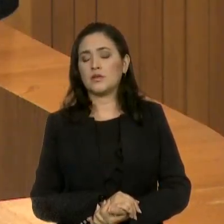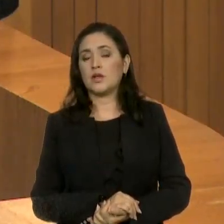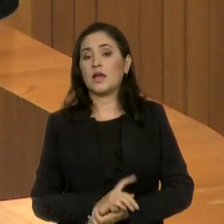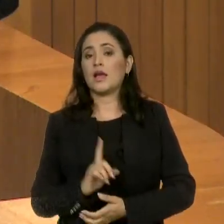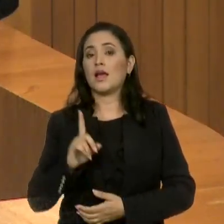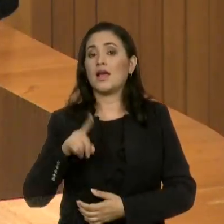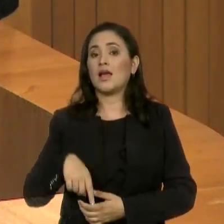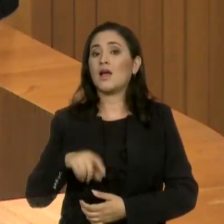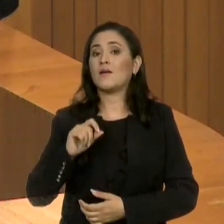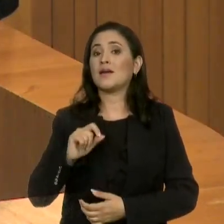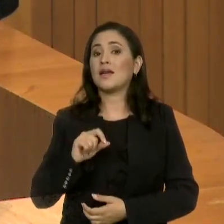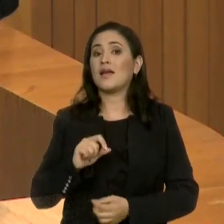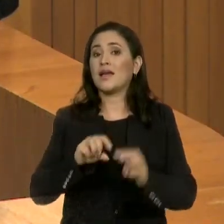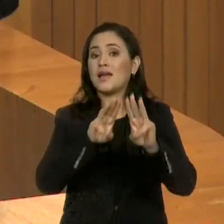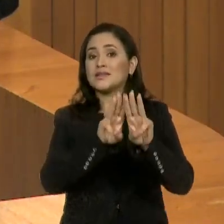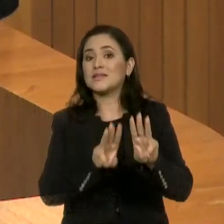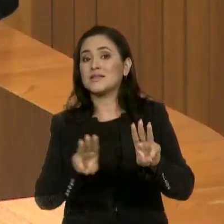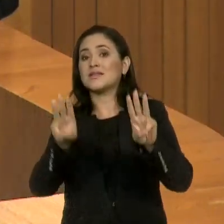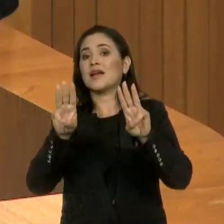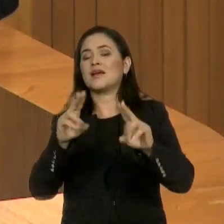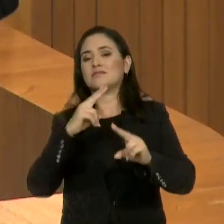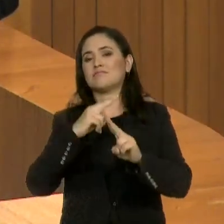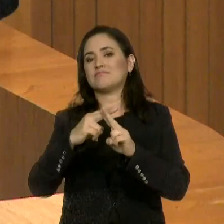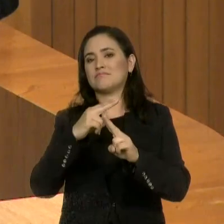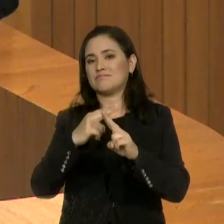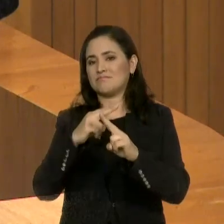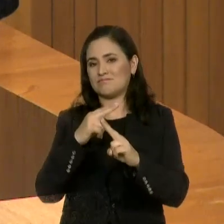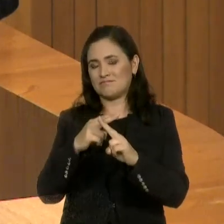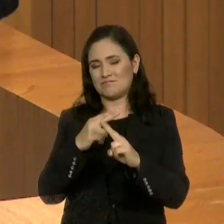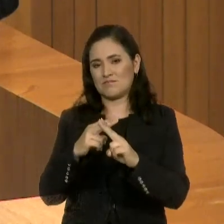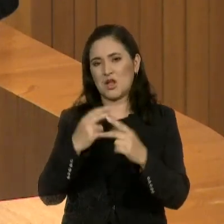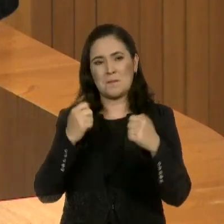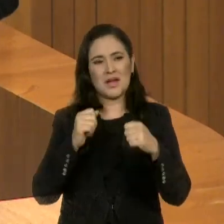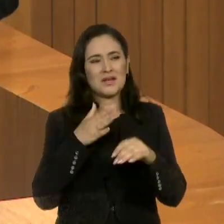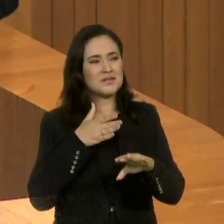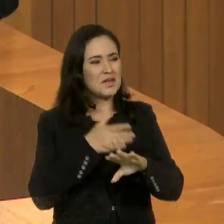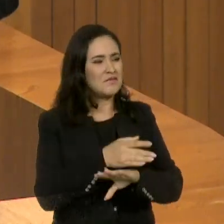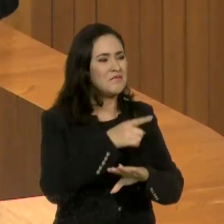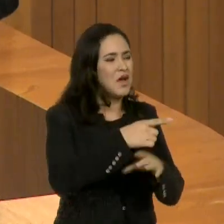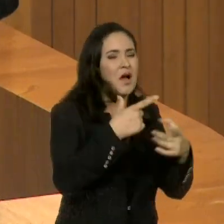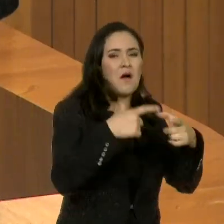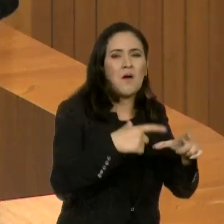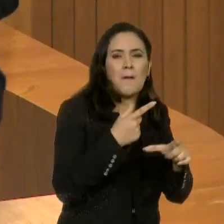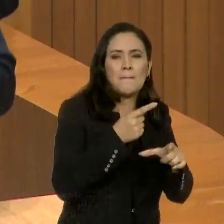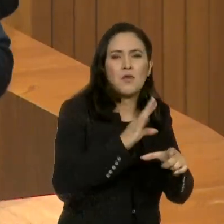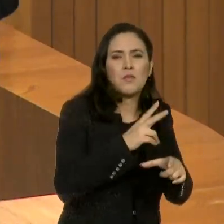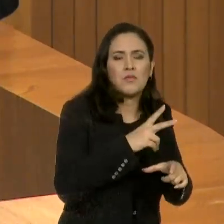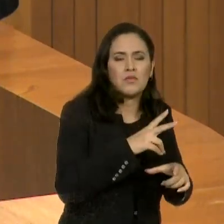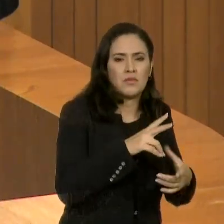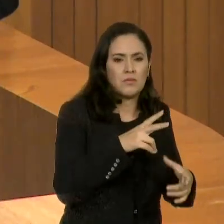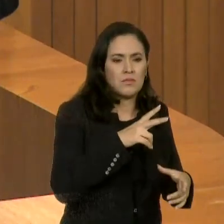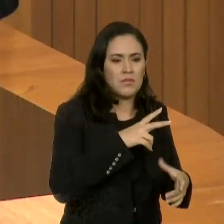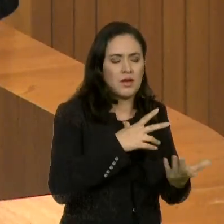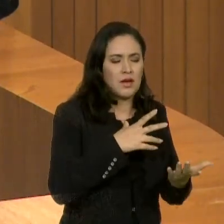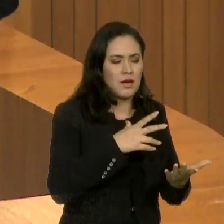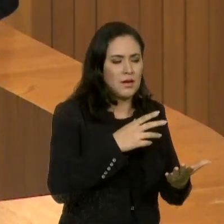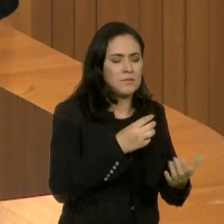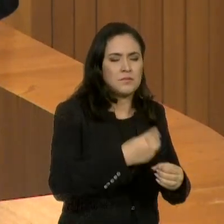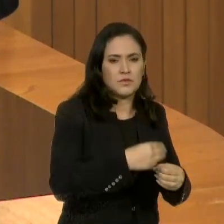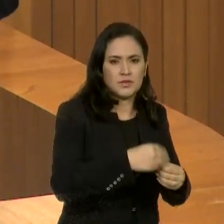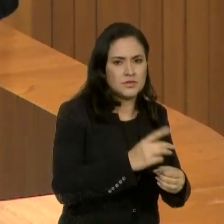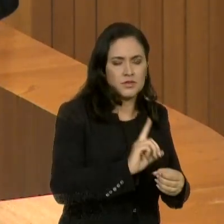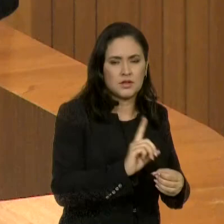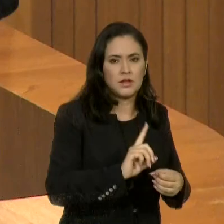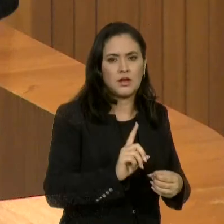Caixa Econômica. Não há necessidade que as pessoas vá em algum outro ambiente público municipal. A Caixa Econômica